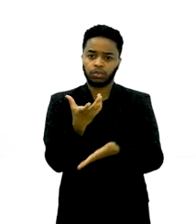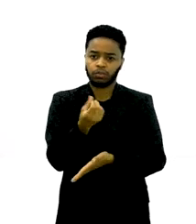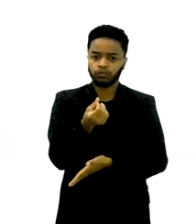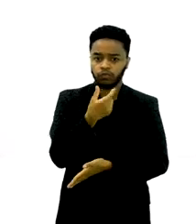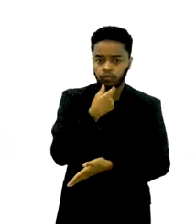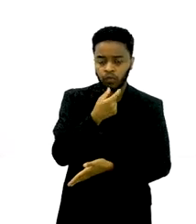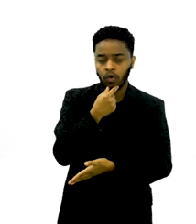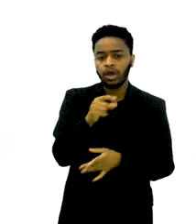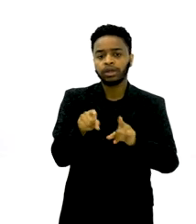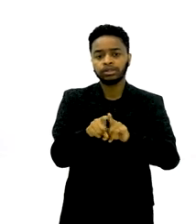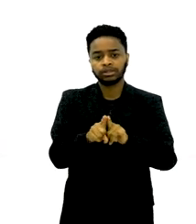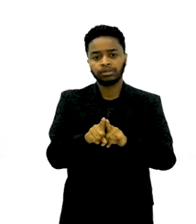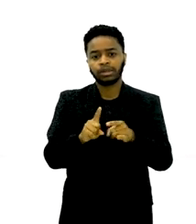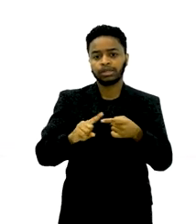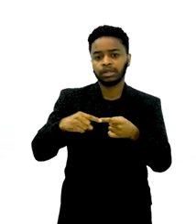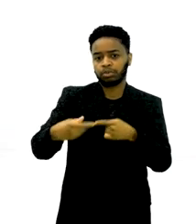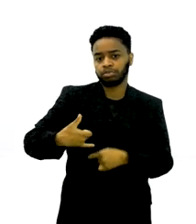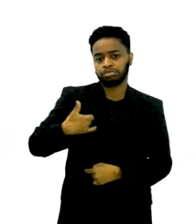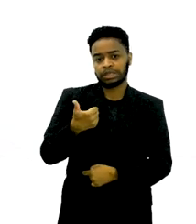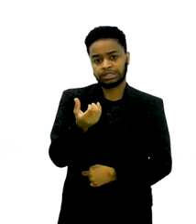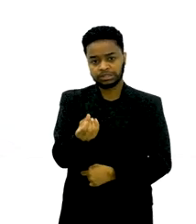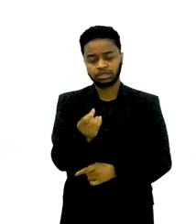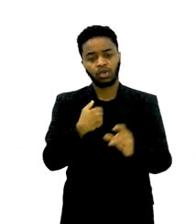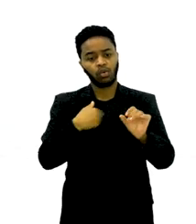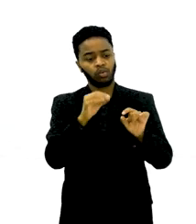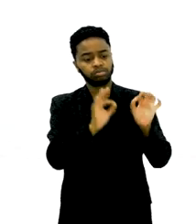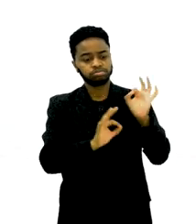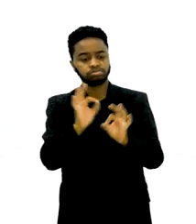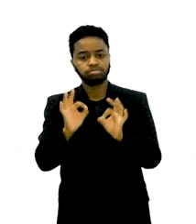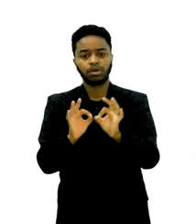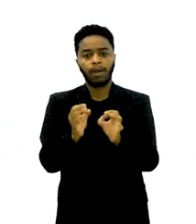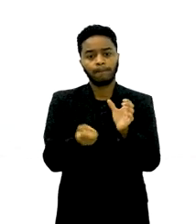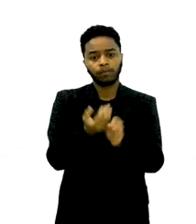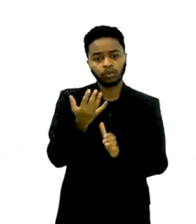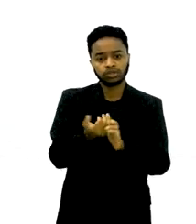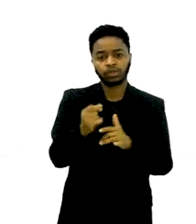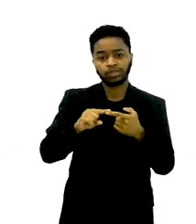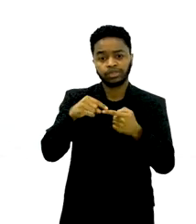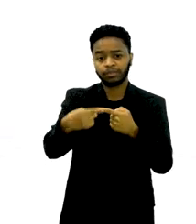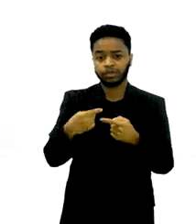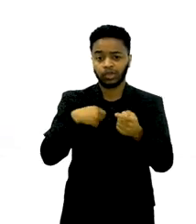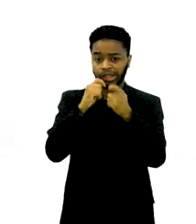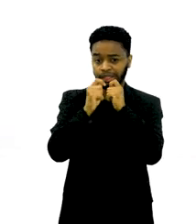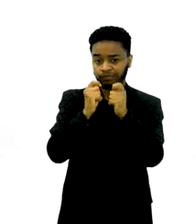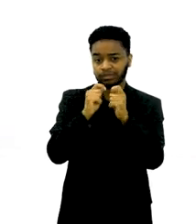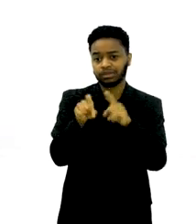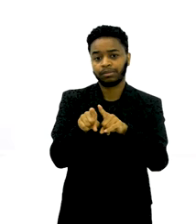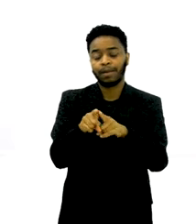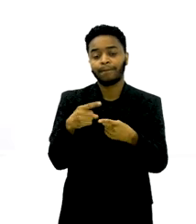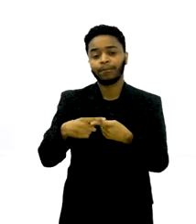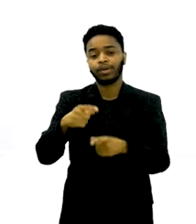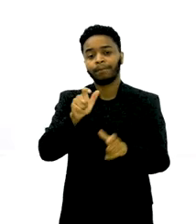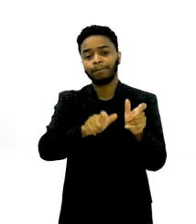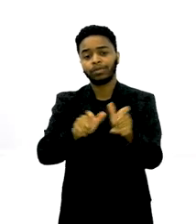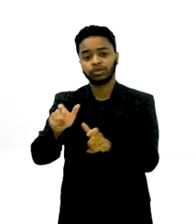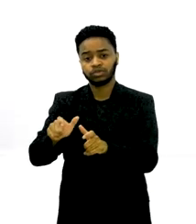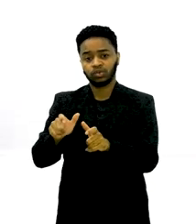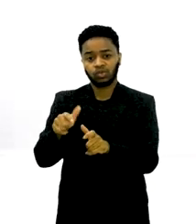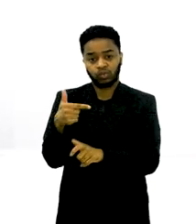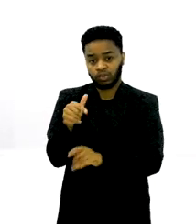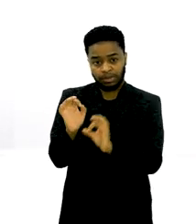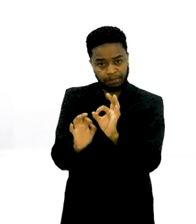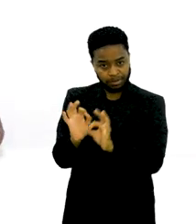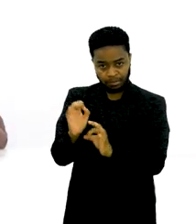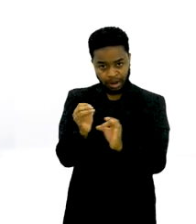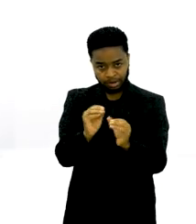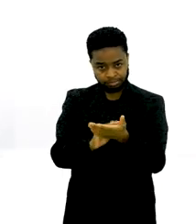cuidava aos 16 a produção das coisas dele no fim já tava dando entrevista porque assim quando alguém vinha